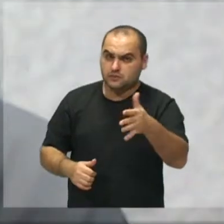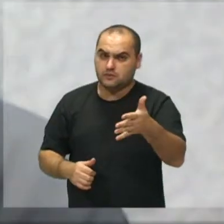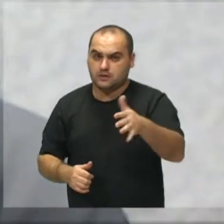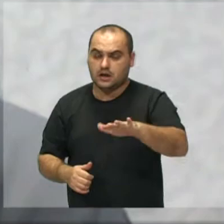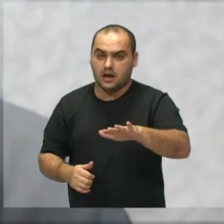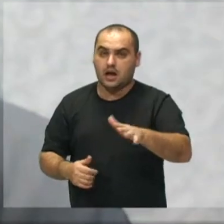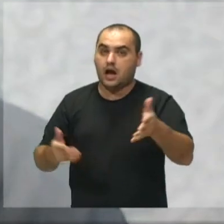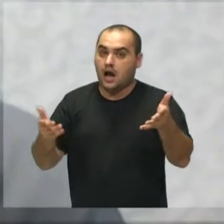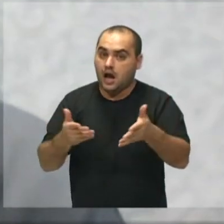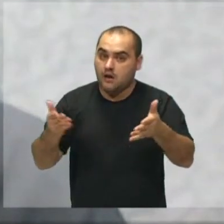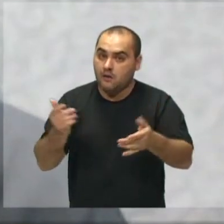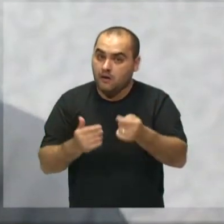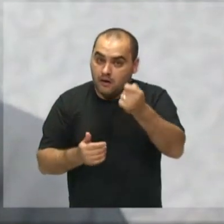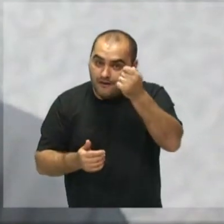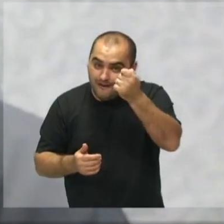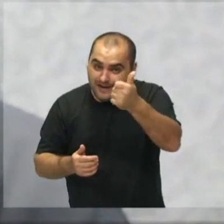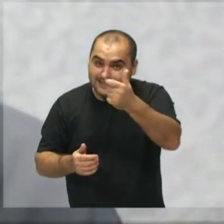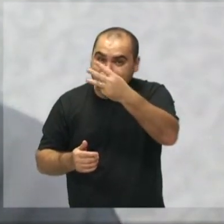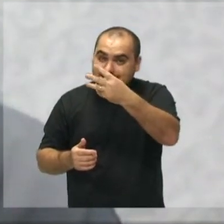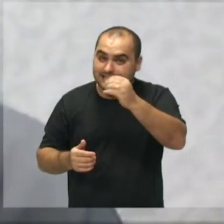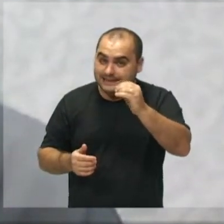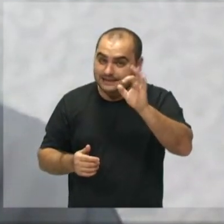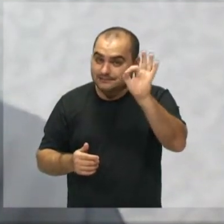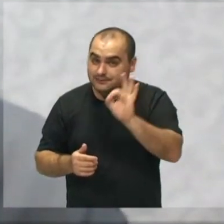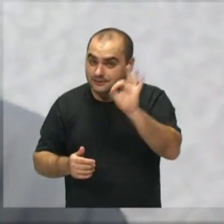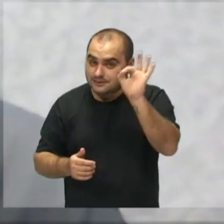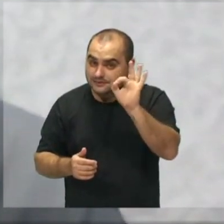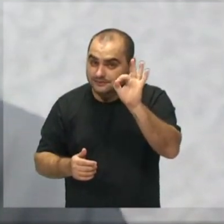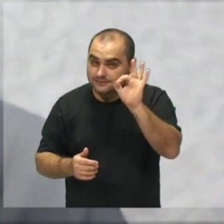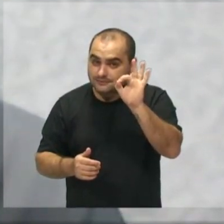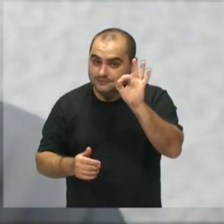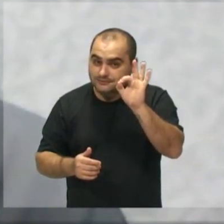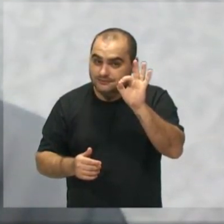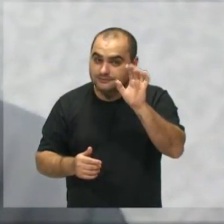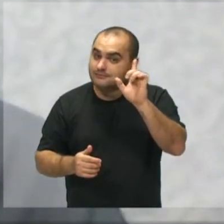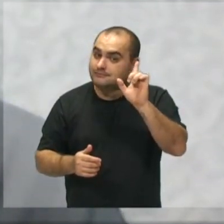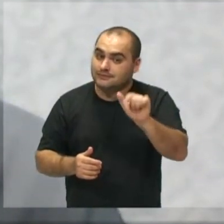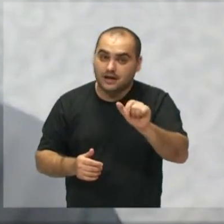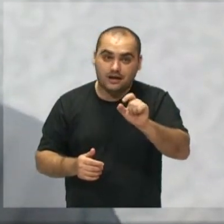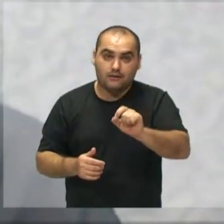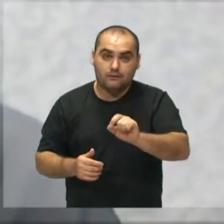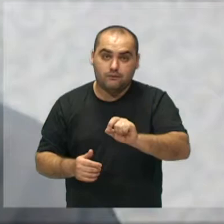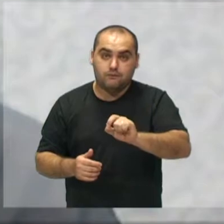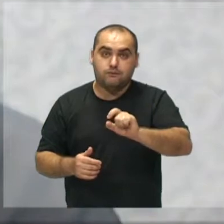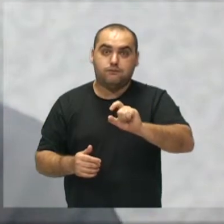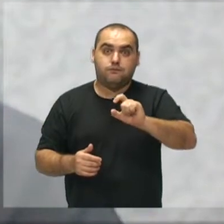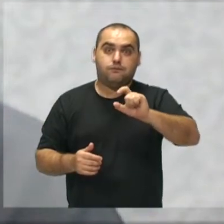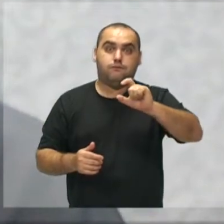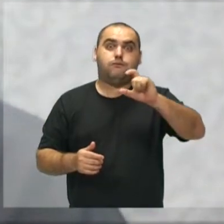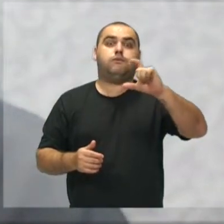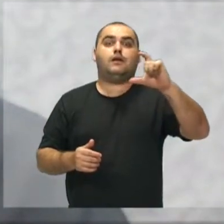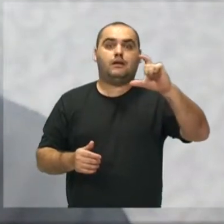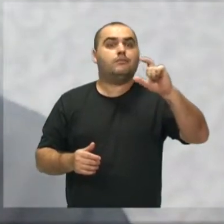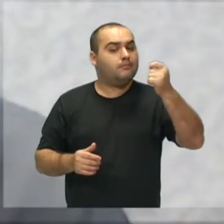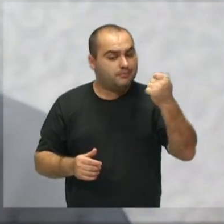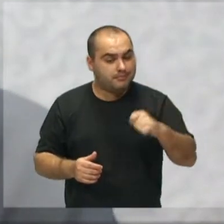Agora beiraram os 30%, considerando brancos e nulos. São índices muito altos que nós precisamos